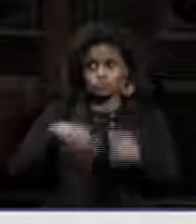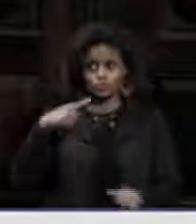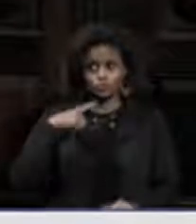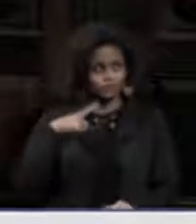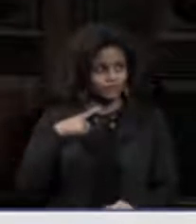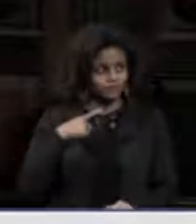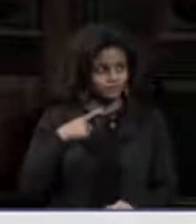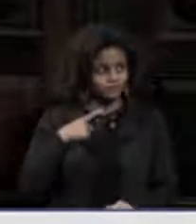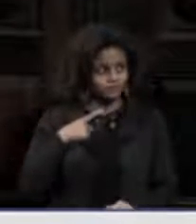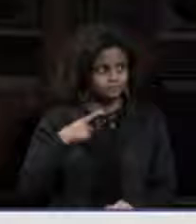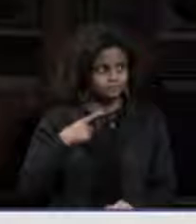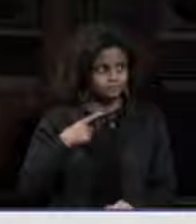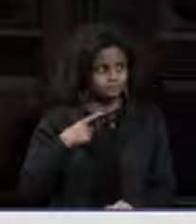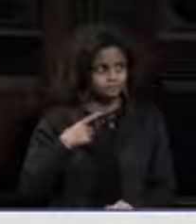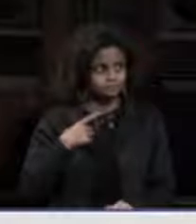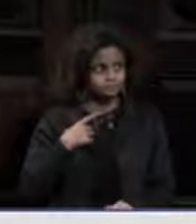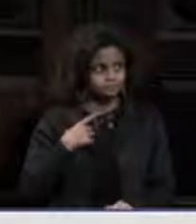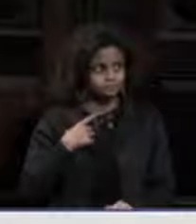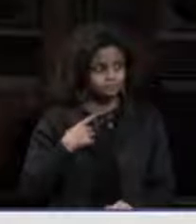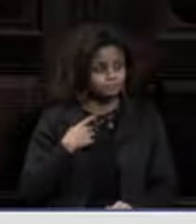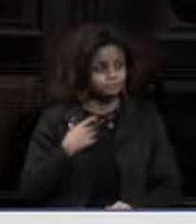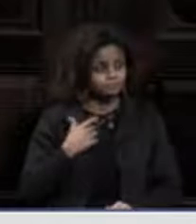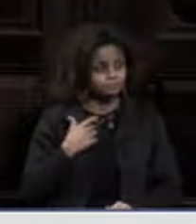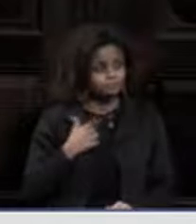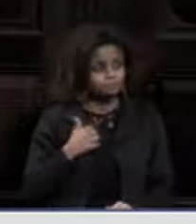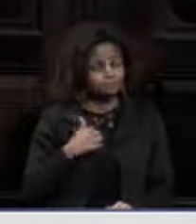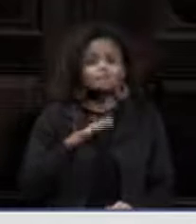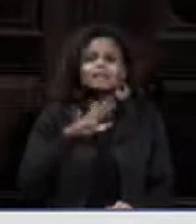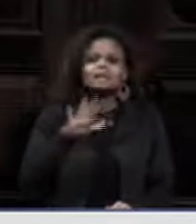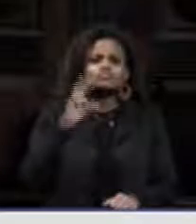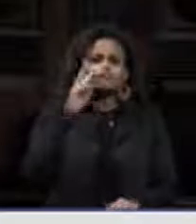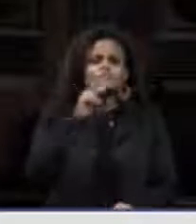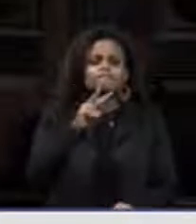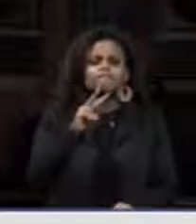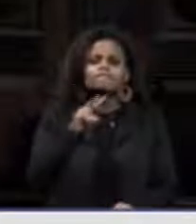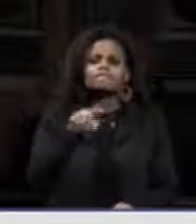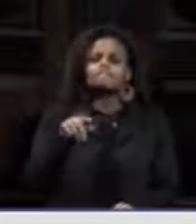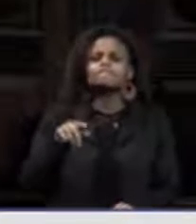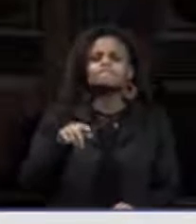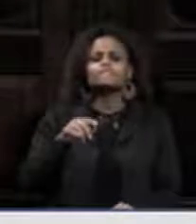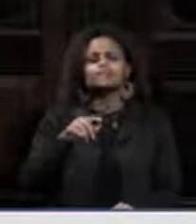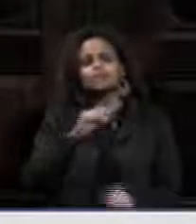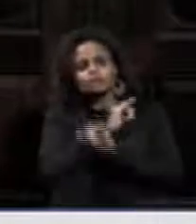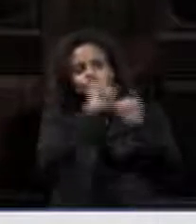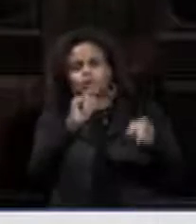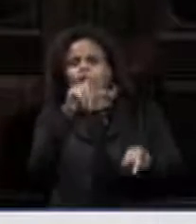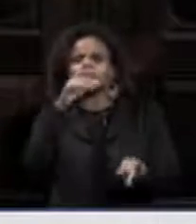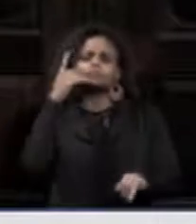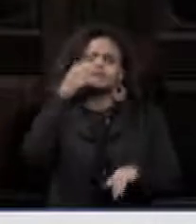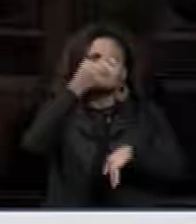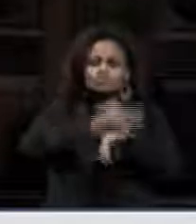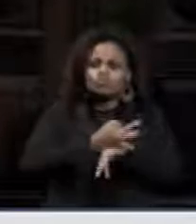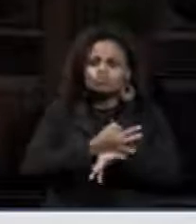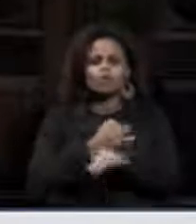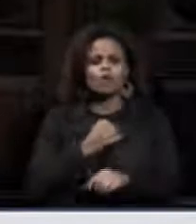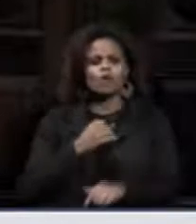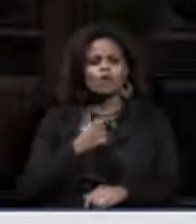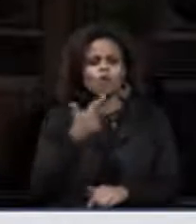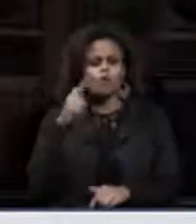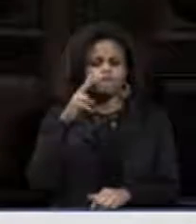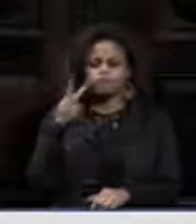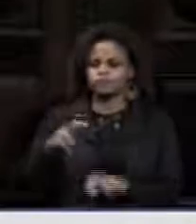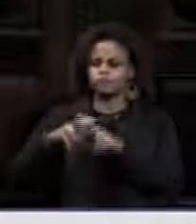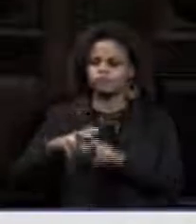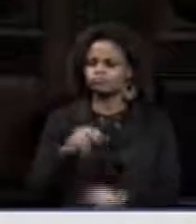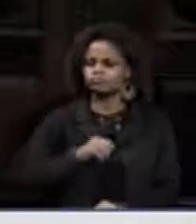até perguntando para um outro, quem é esse deputado? Quem é o nome dele? Entendeu? Devido